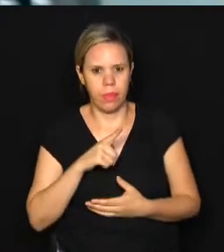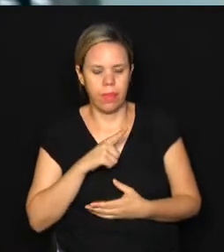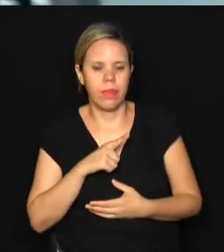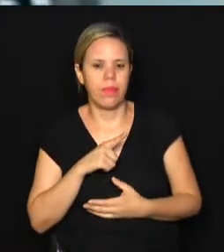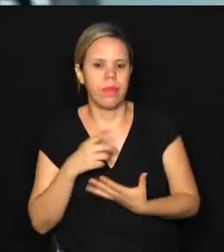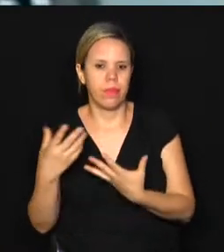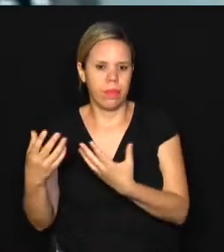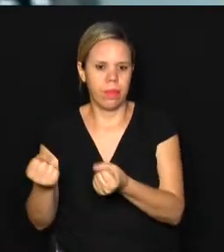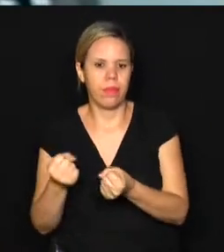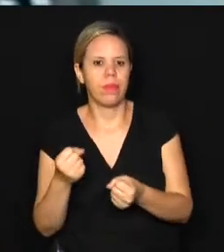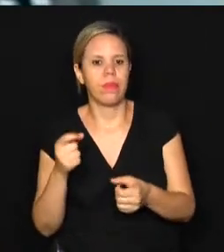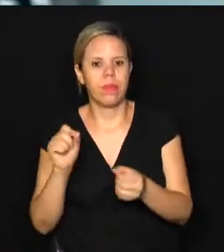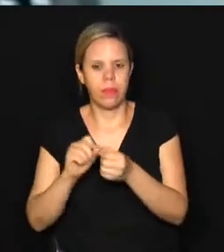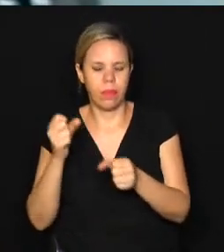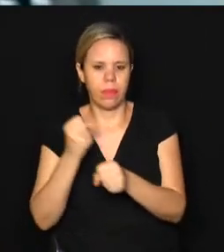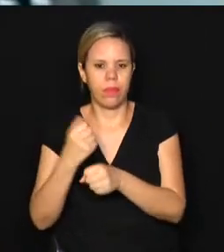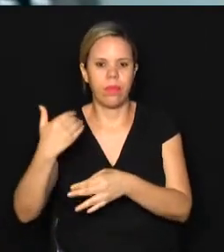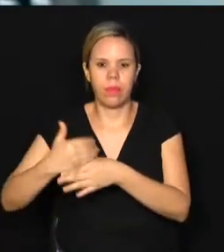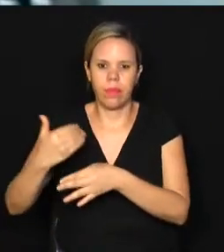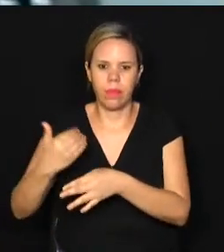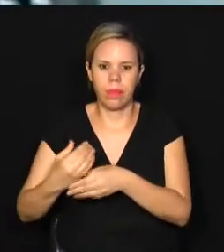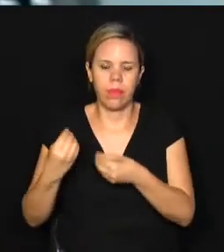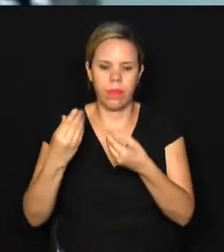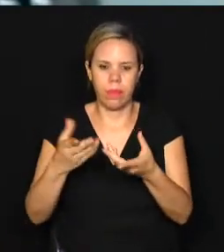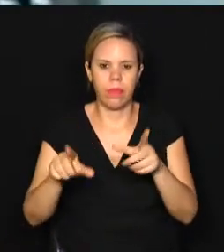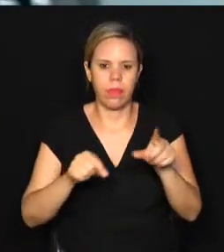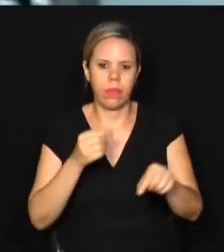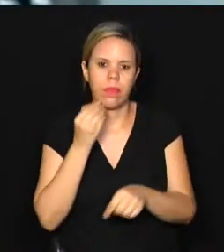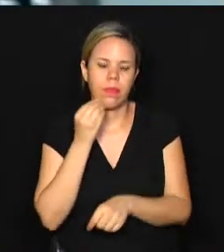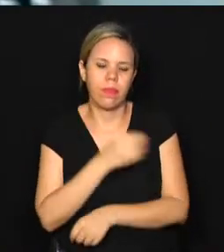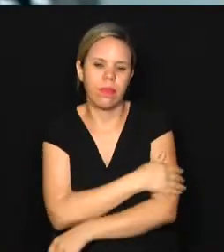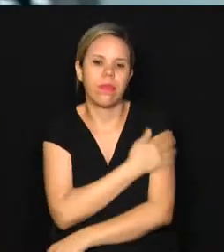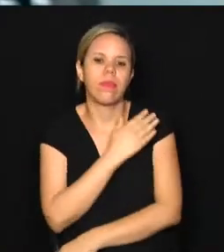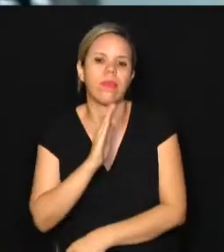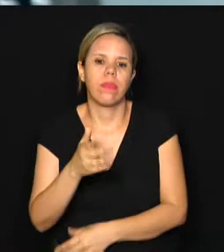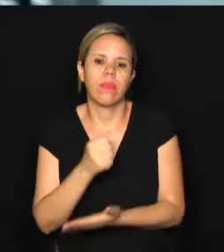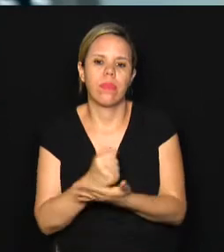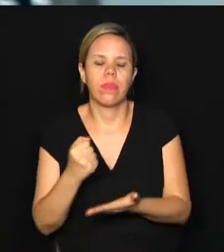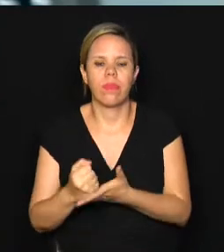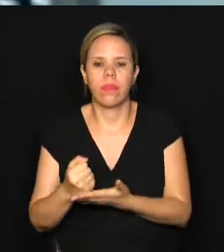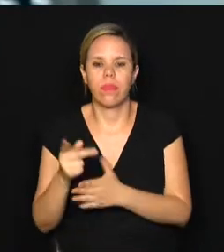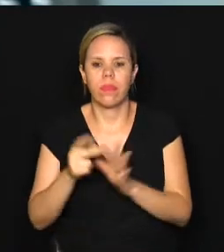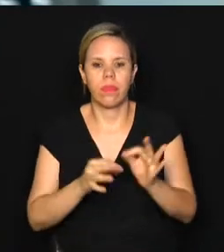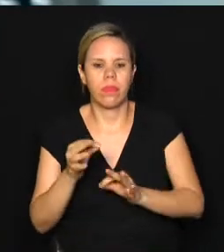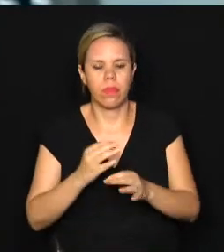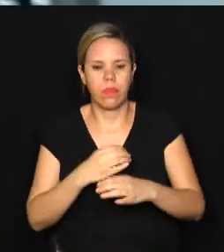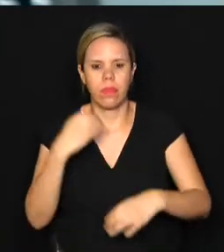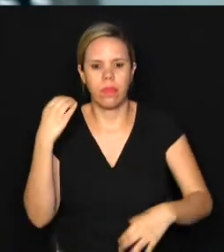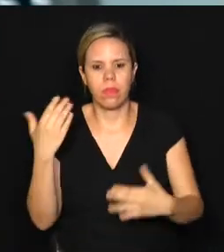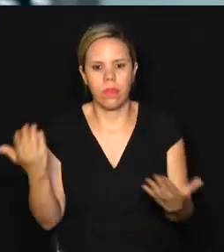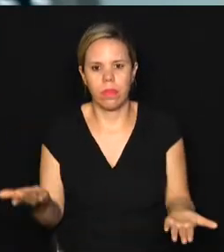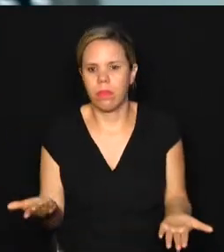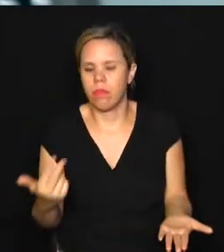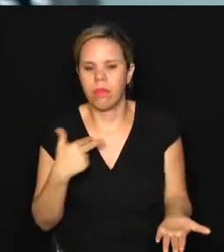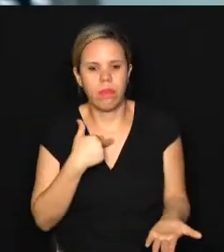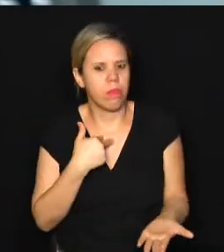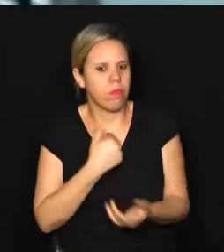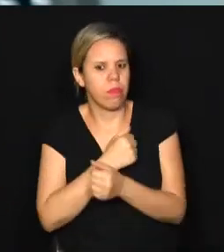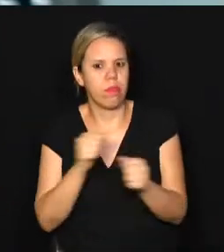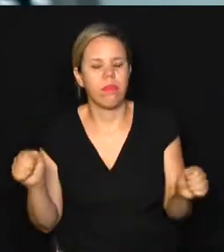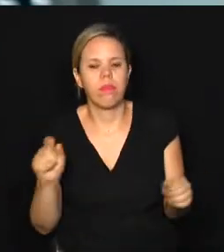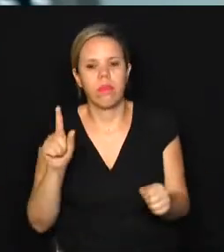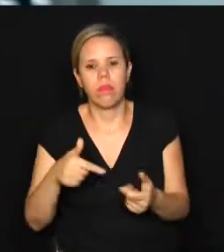para fazer a barragem, que dê alternativas e já contratam o projeto de engenharia. Então, isso não tem cabimento, isso